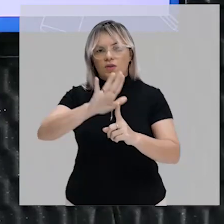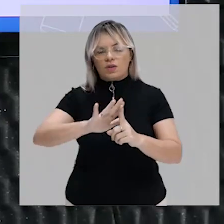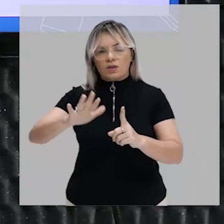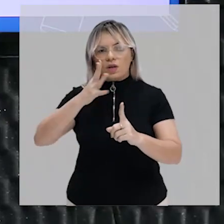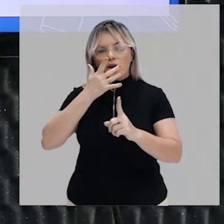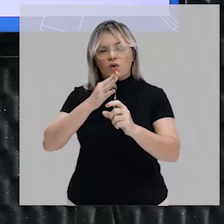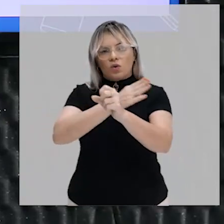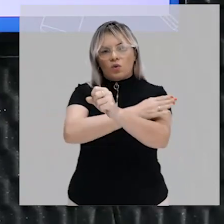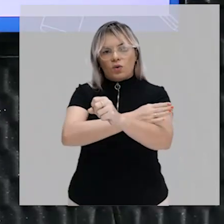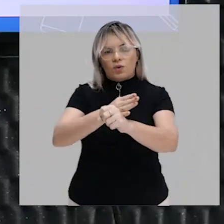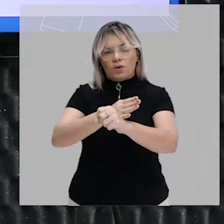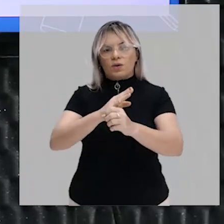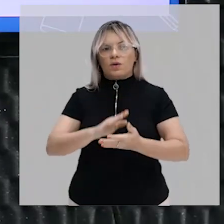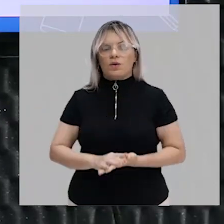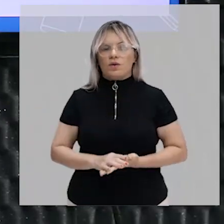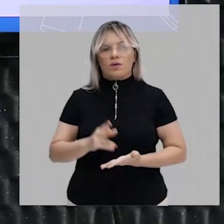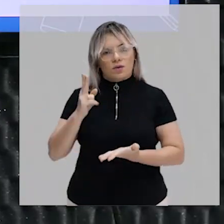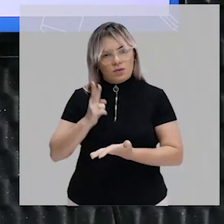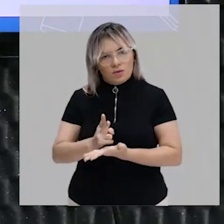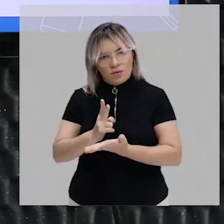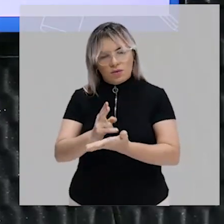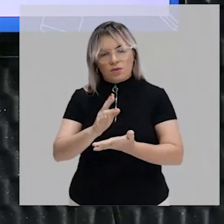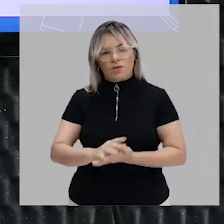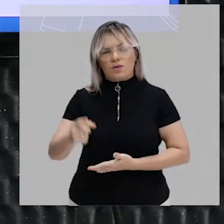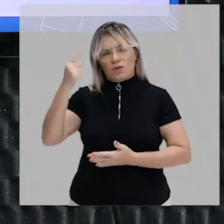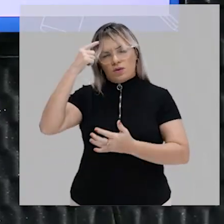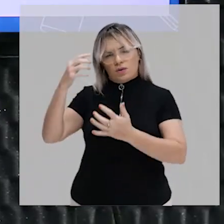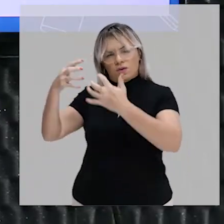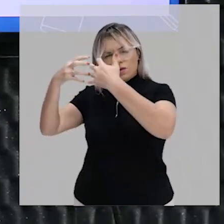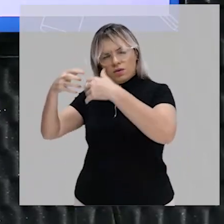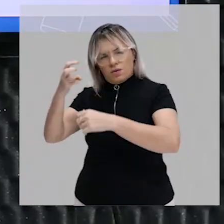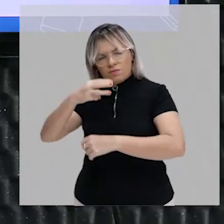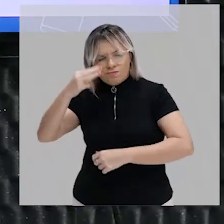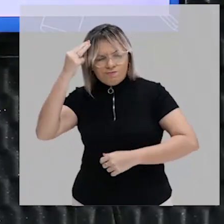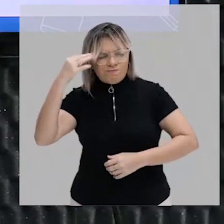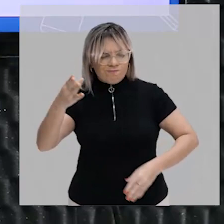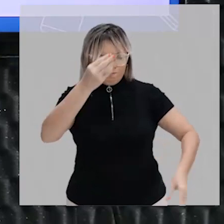esse o raciocínio sempre que você tem que guardar na sua memória, para